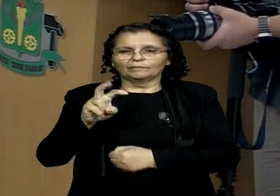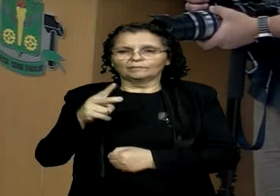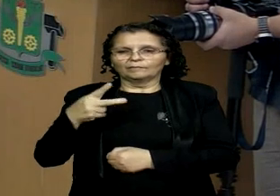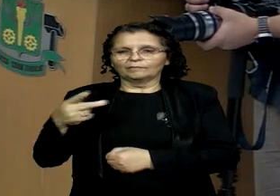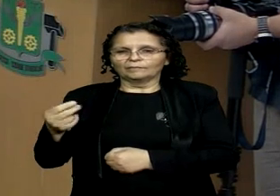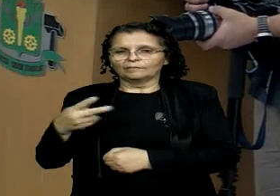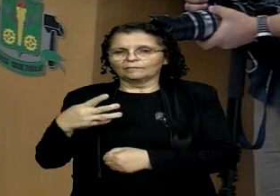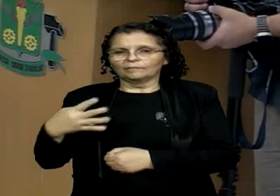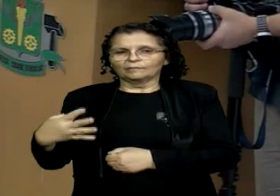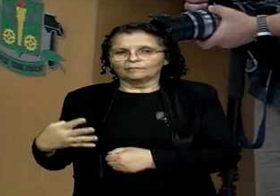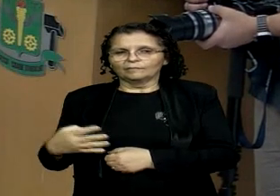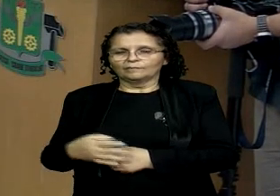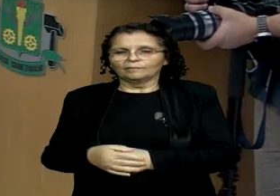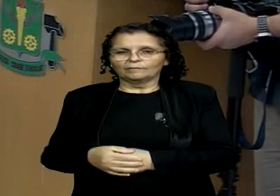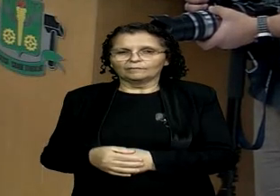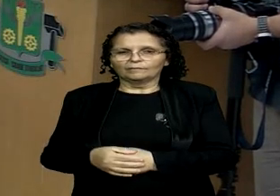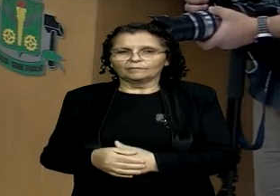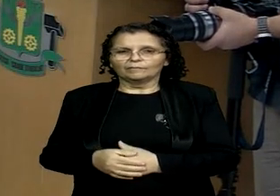152/2024.